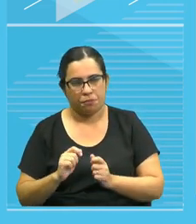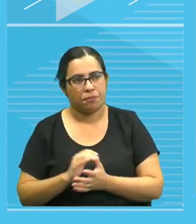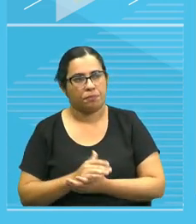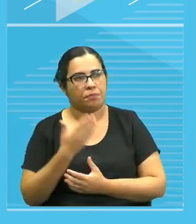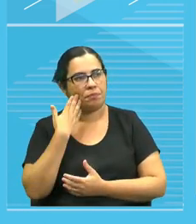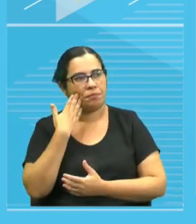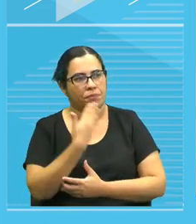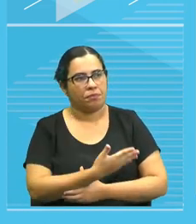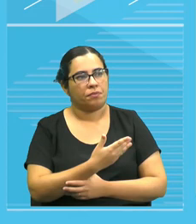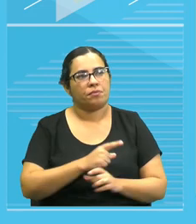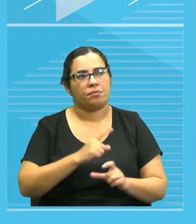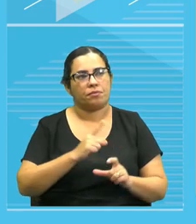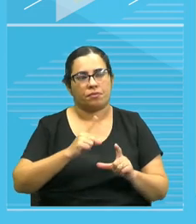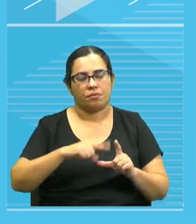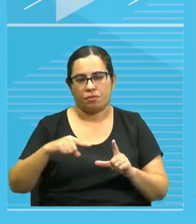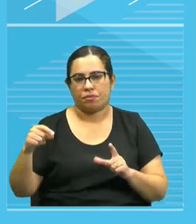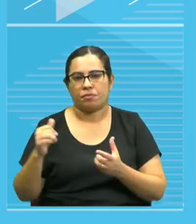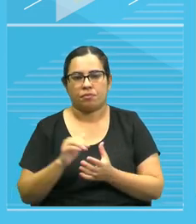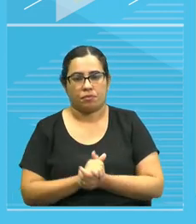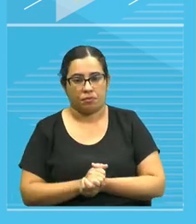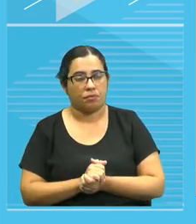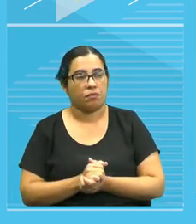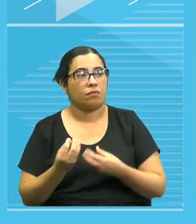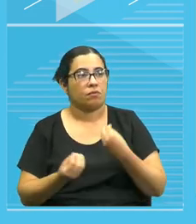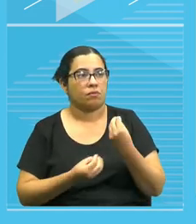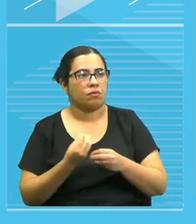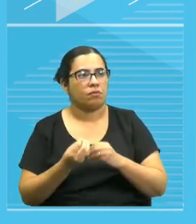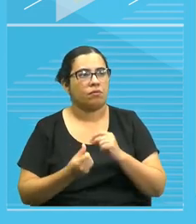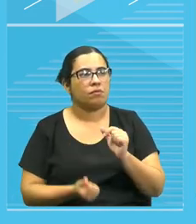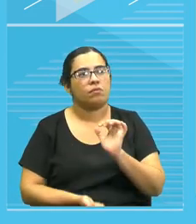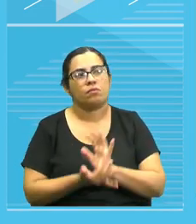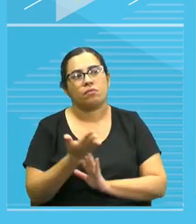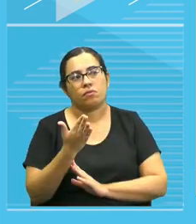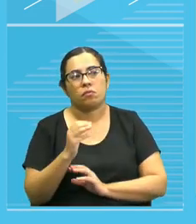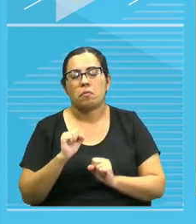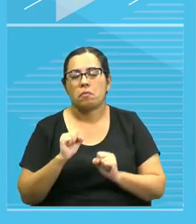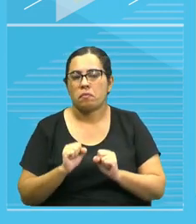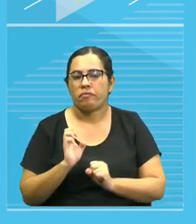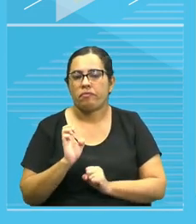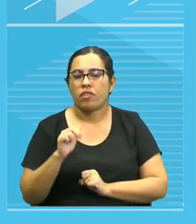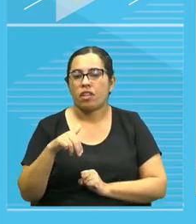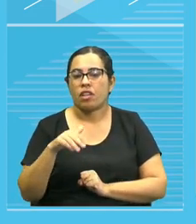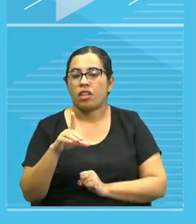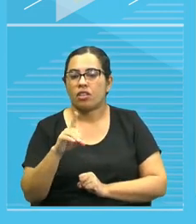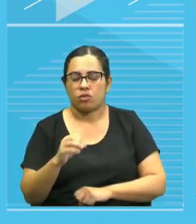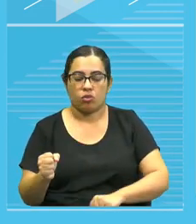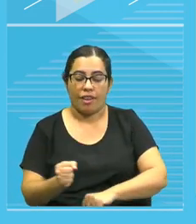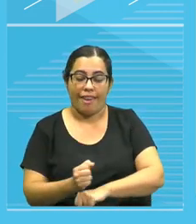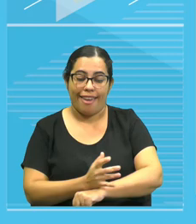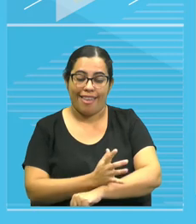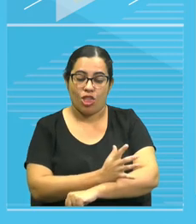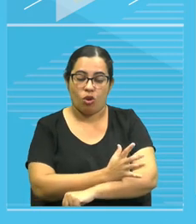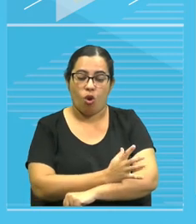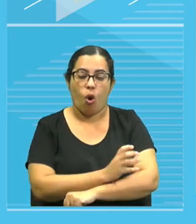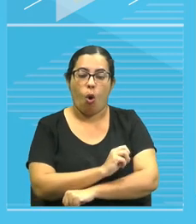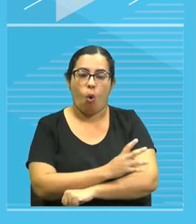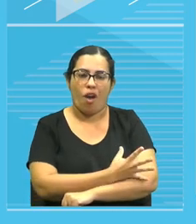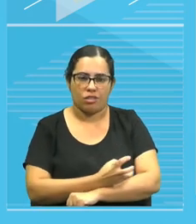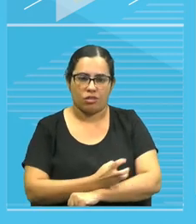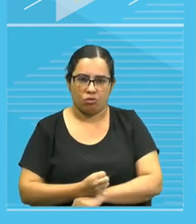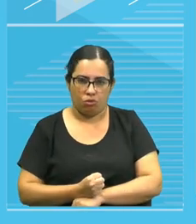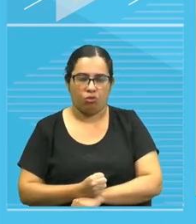o gráfico aí de informação pode ser endotérmica ou exotérmica nesse caso aqui